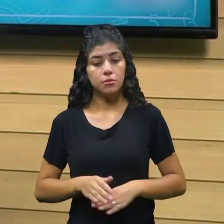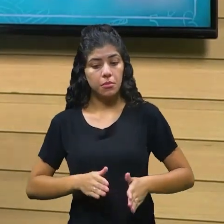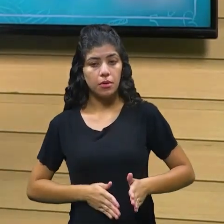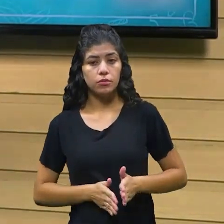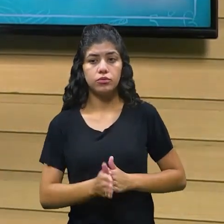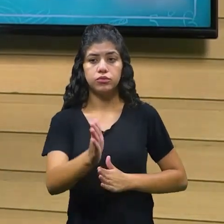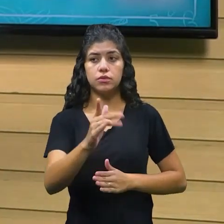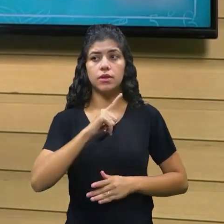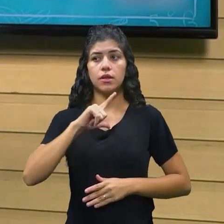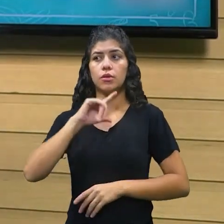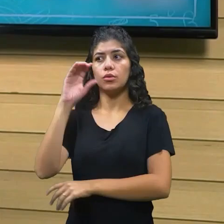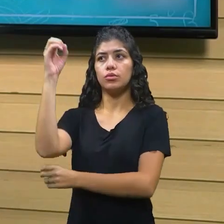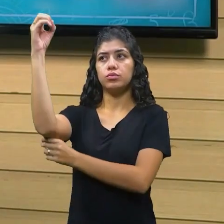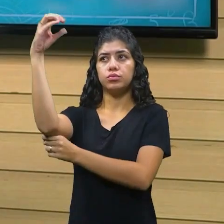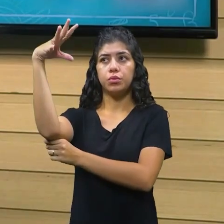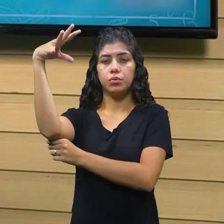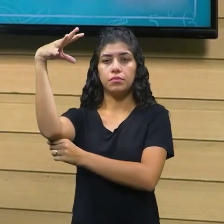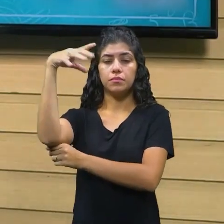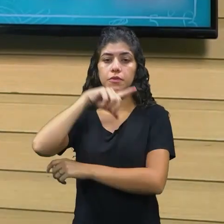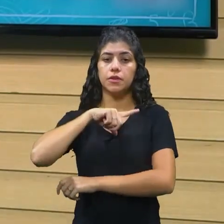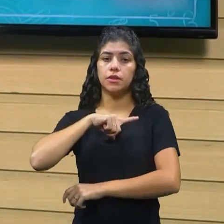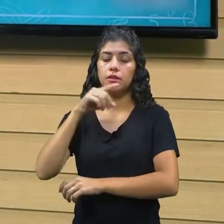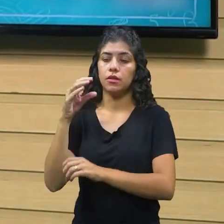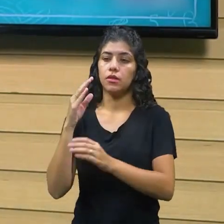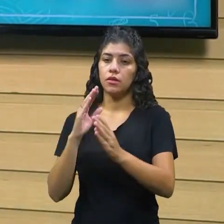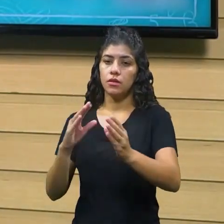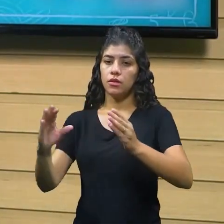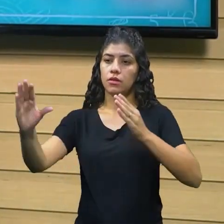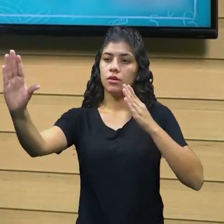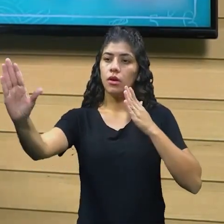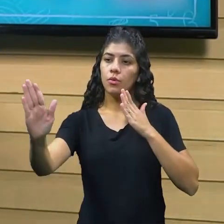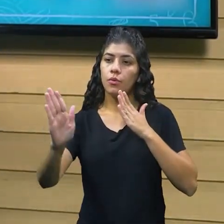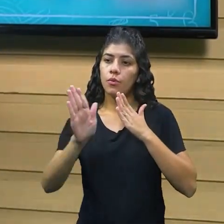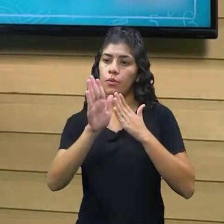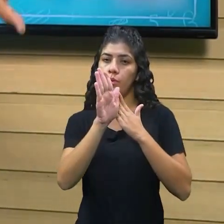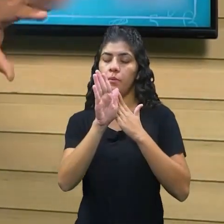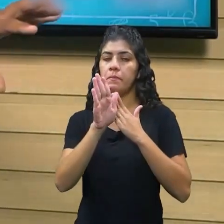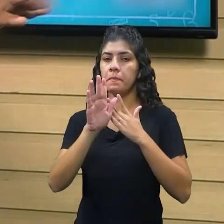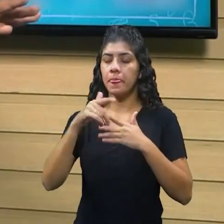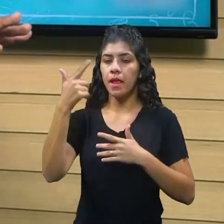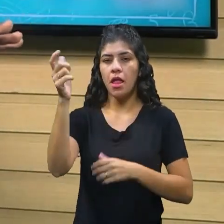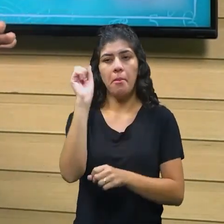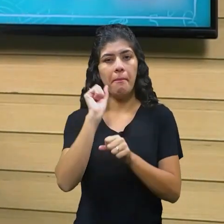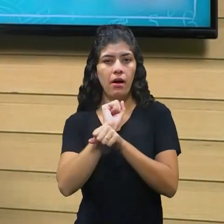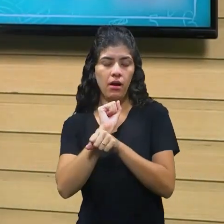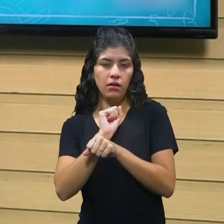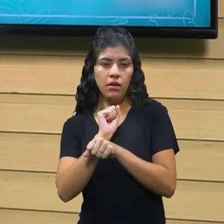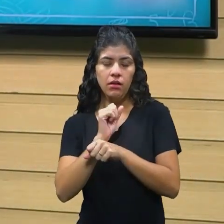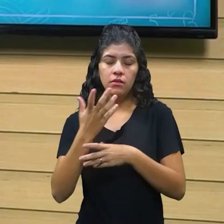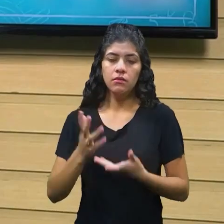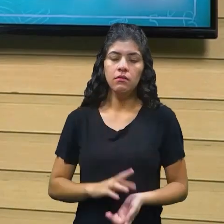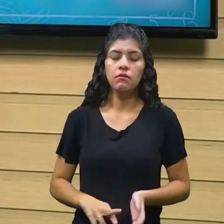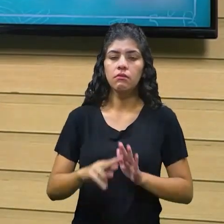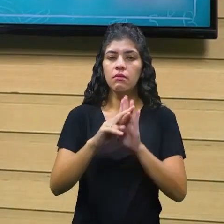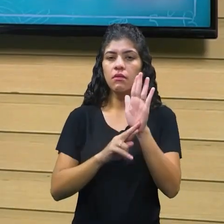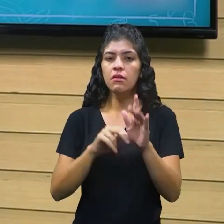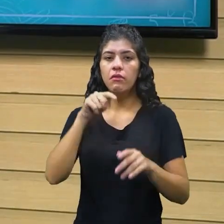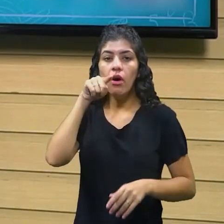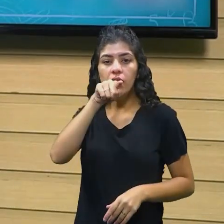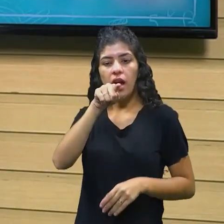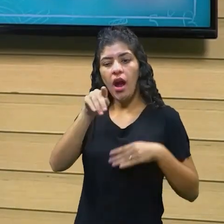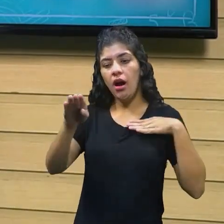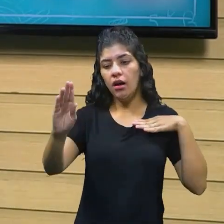um poste, e você vê aquele poste se aproximando, na verdade o poste está lá paradinho, ele é a referência. E você que